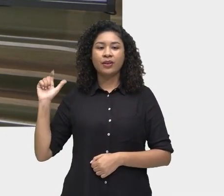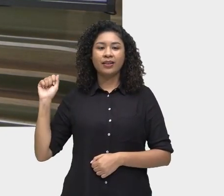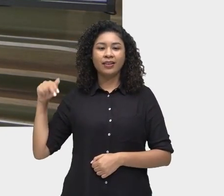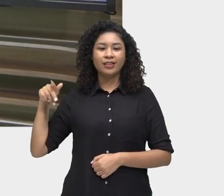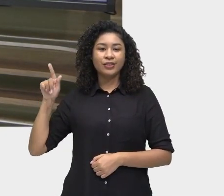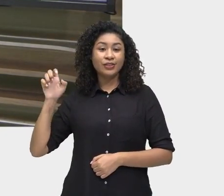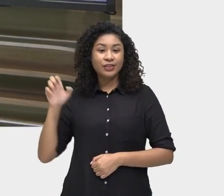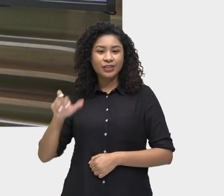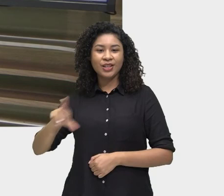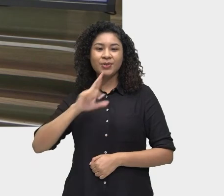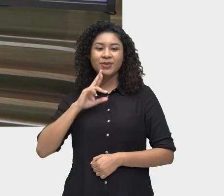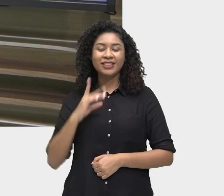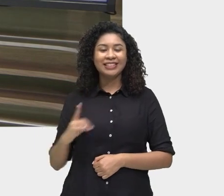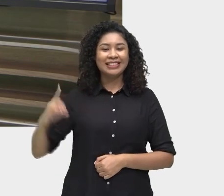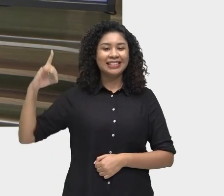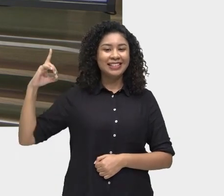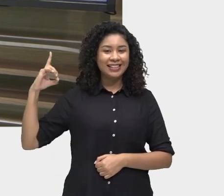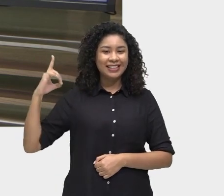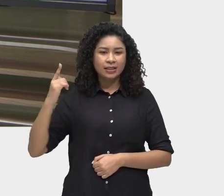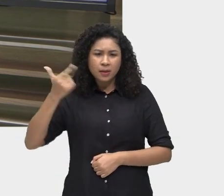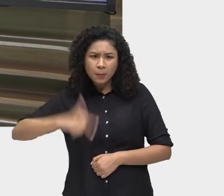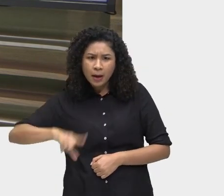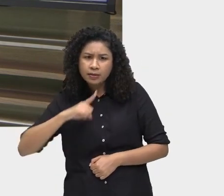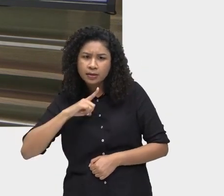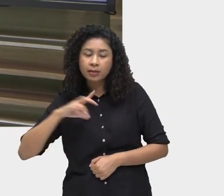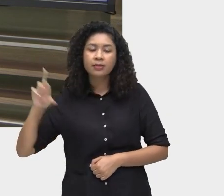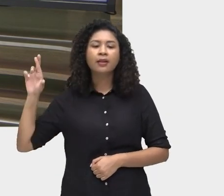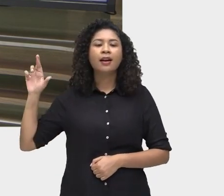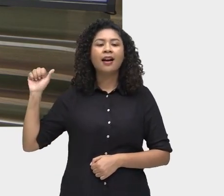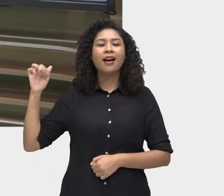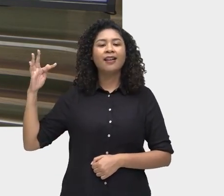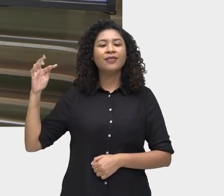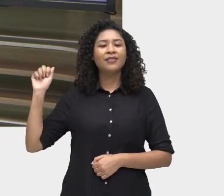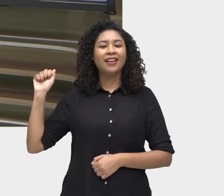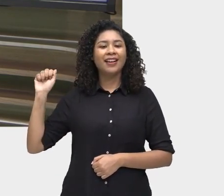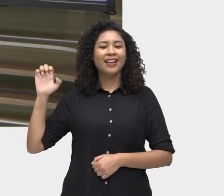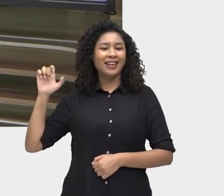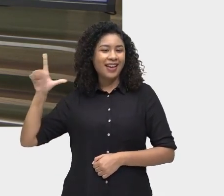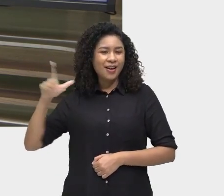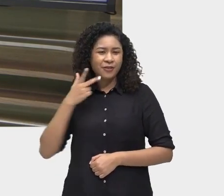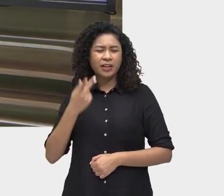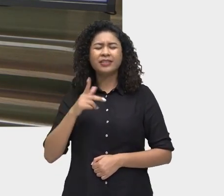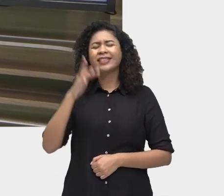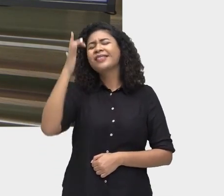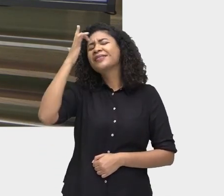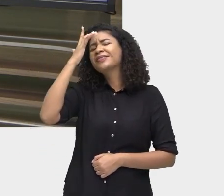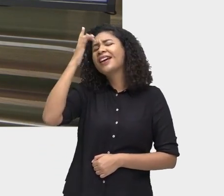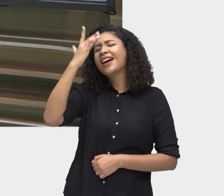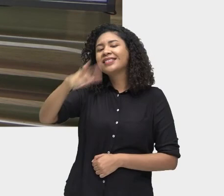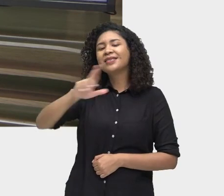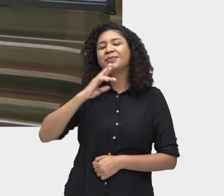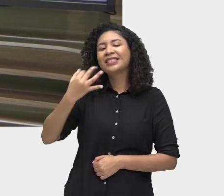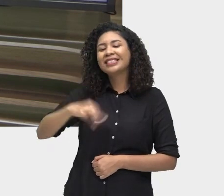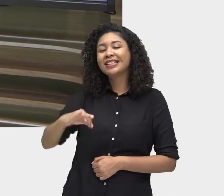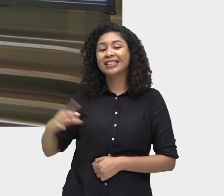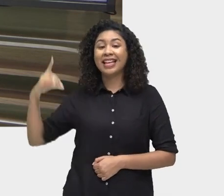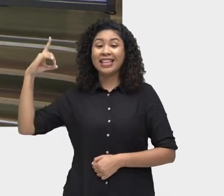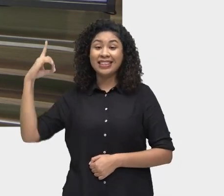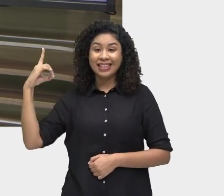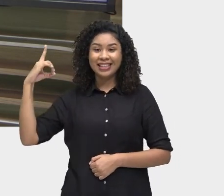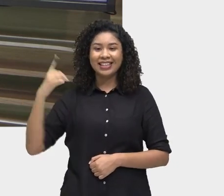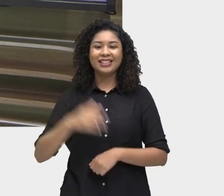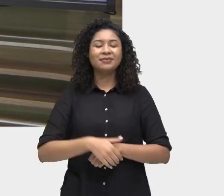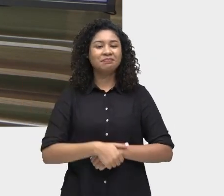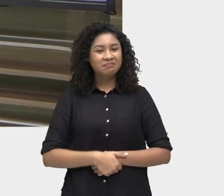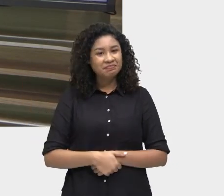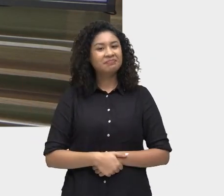letra D, certo? Tem mais alguém? O Rafael disse assim, essa é fácil, a resposta correta é a letra D, digestão